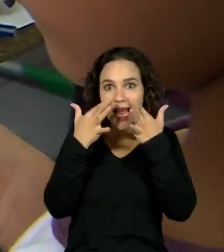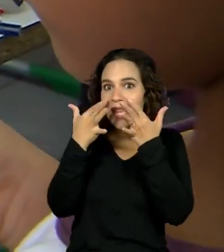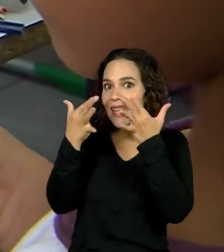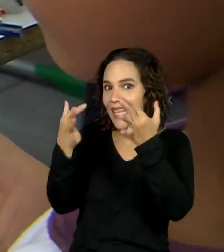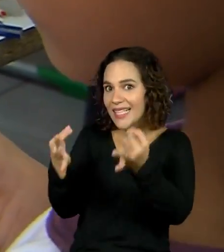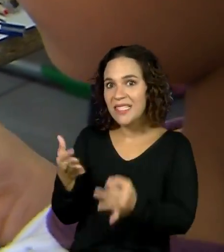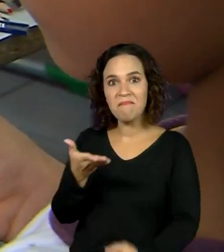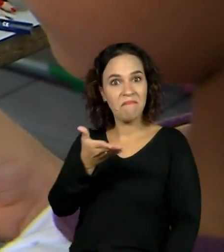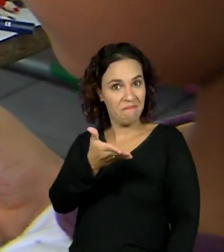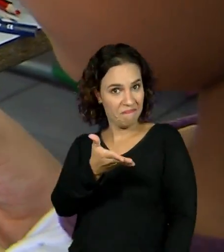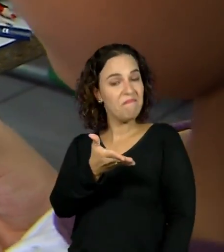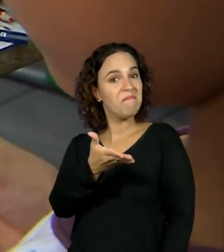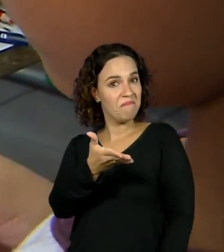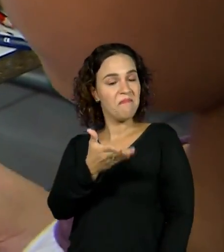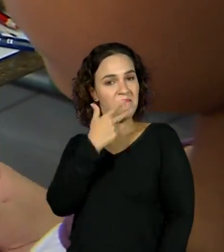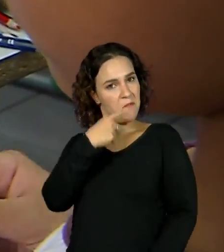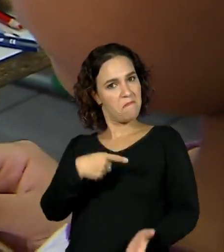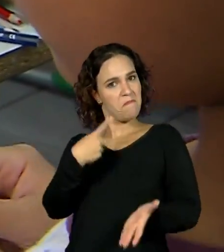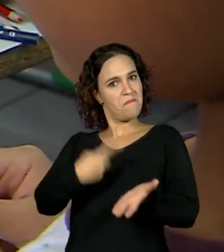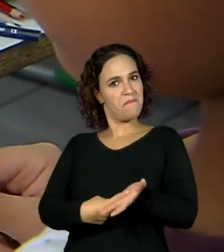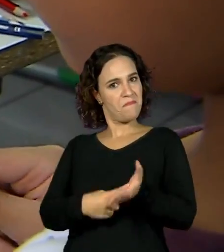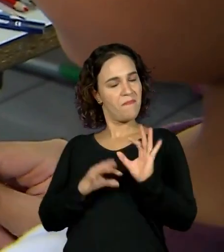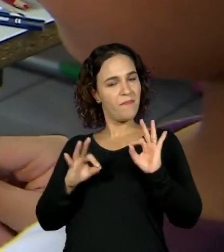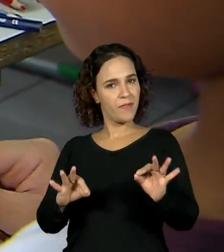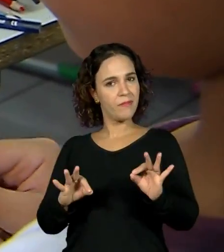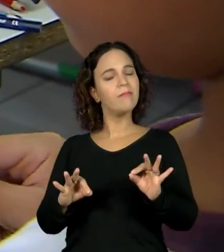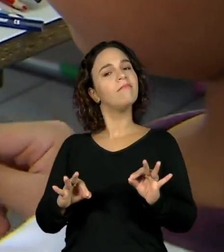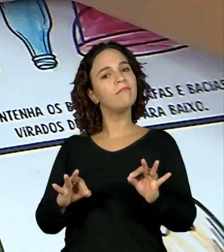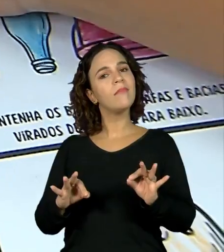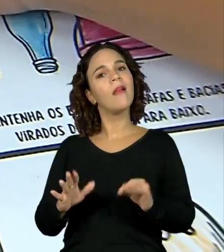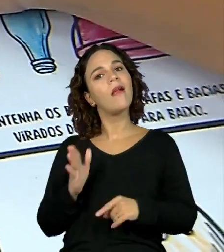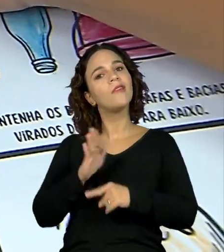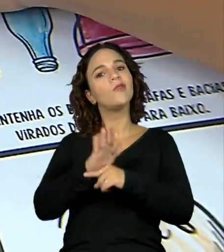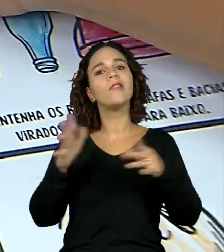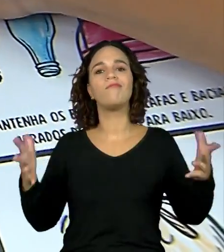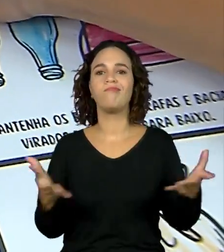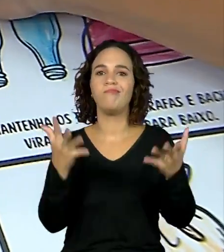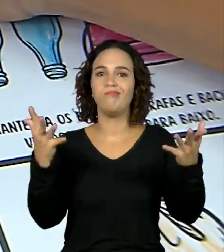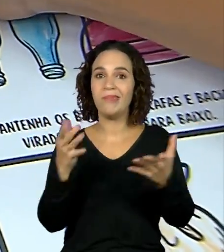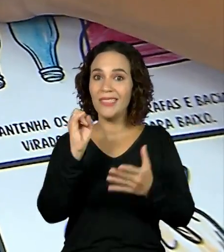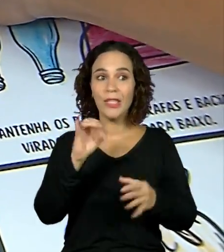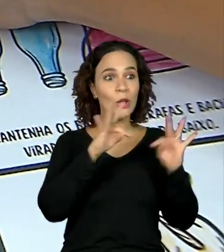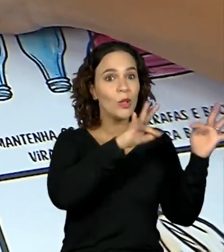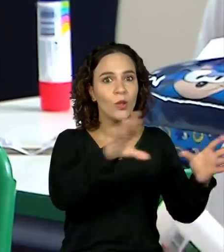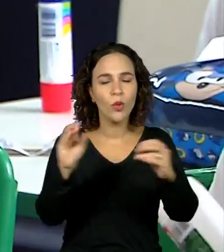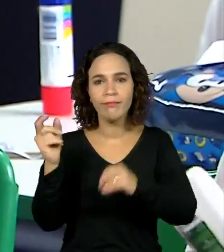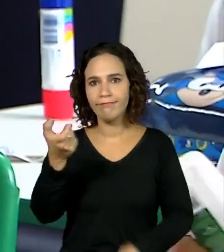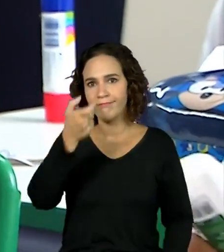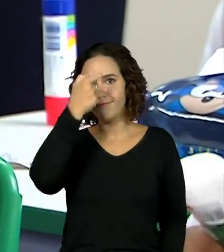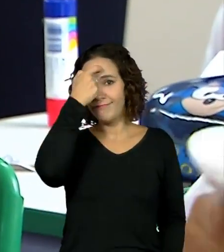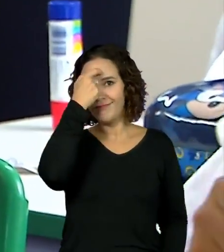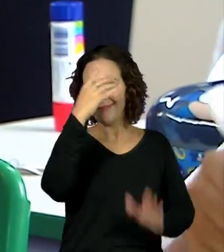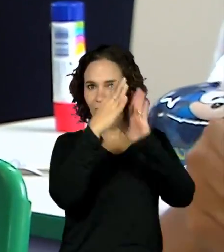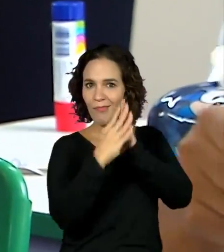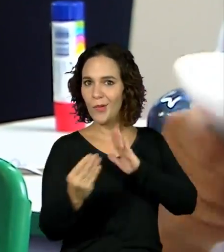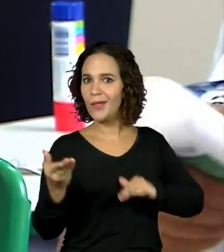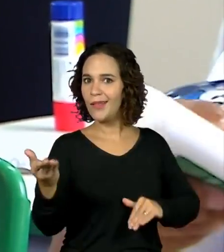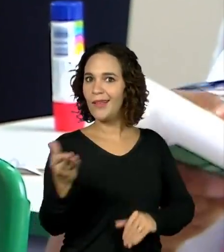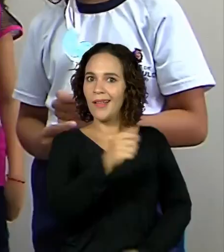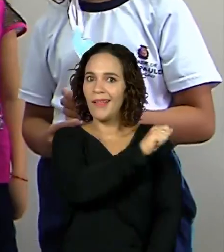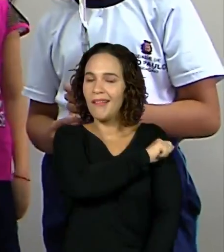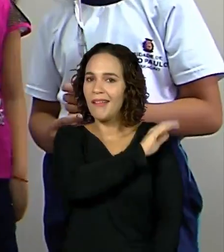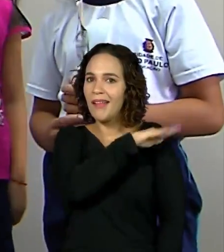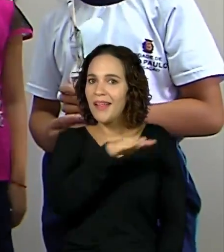até a Giovana se comprometeu a ter faz a diferença. Se todas as pessoas seguirem o exemplo dos alunos da